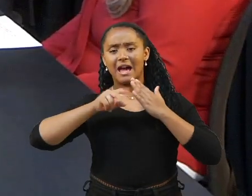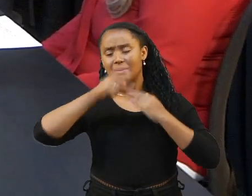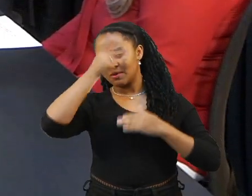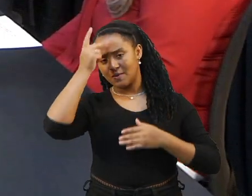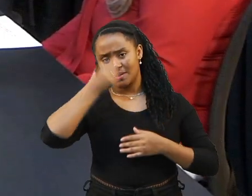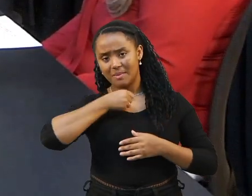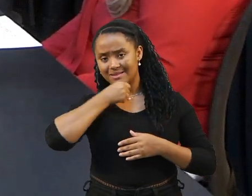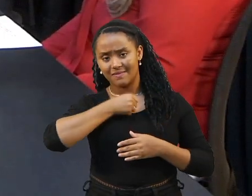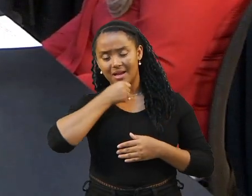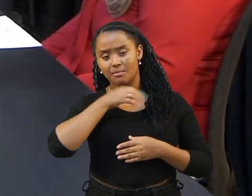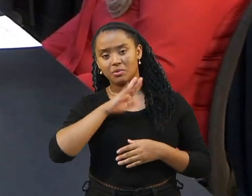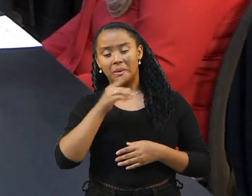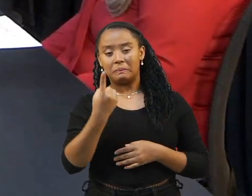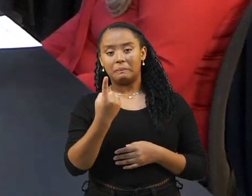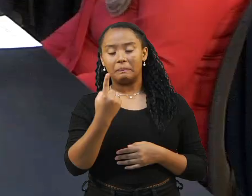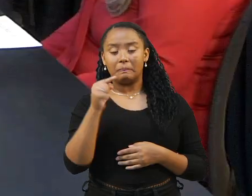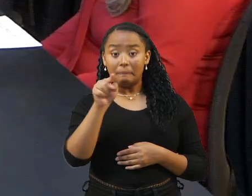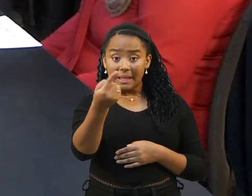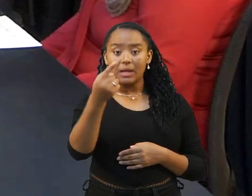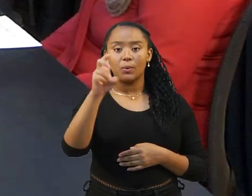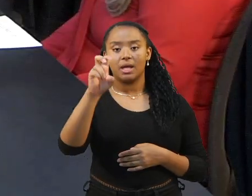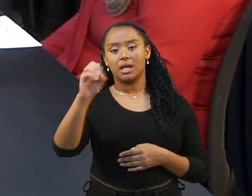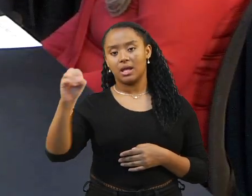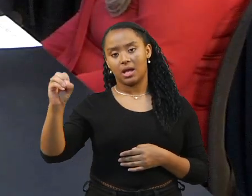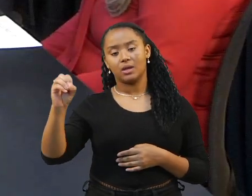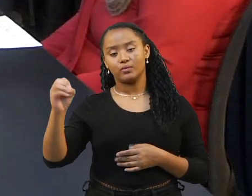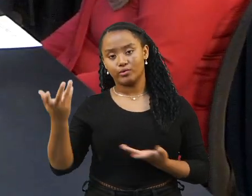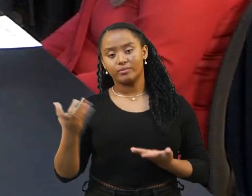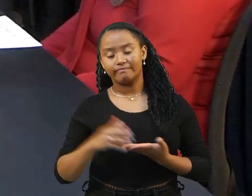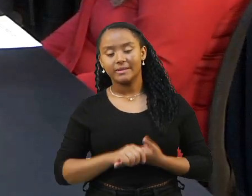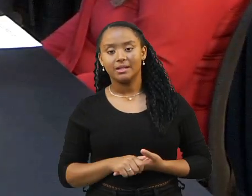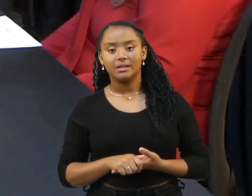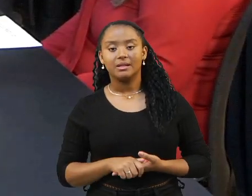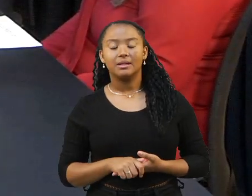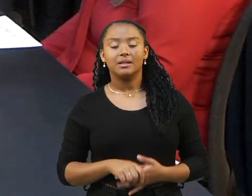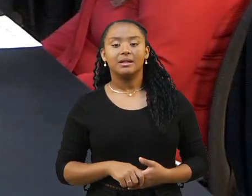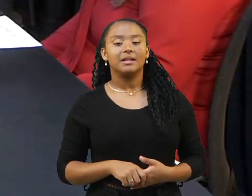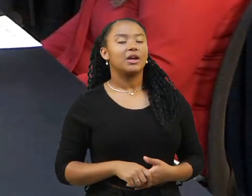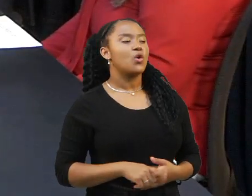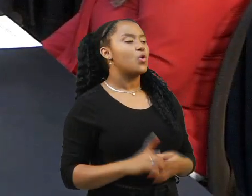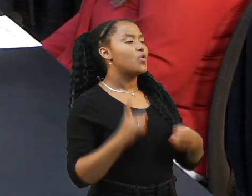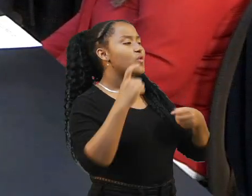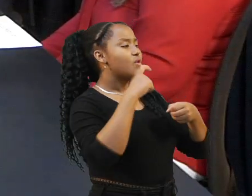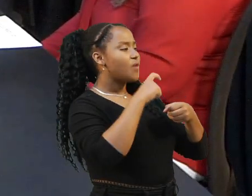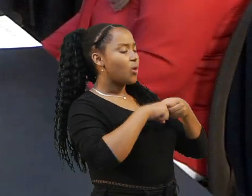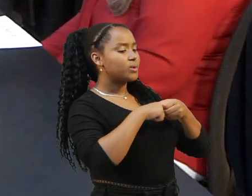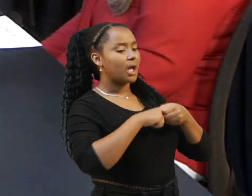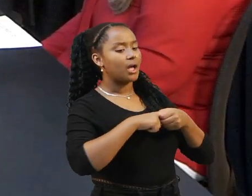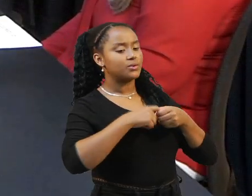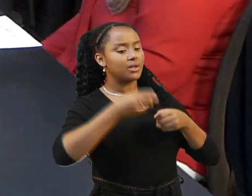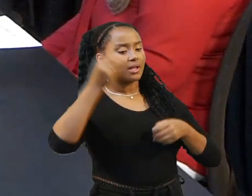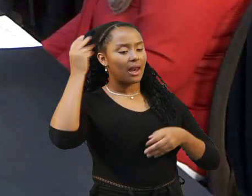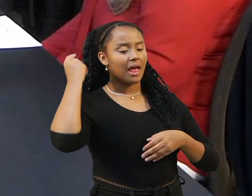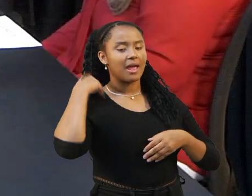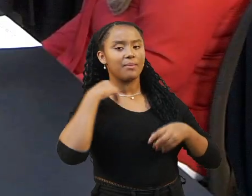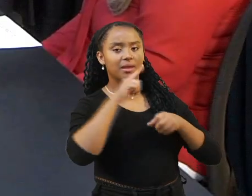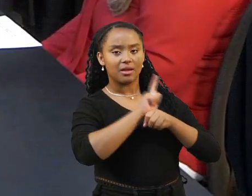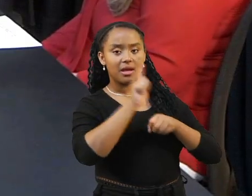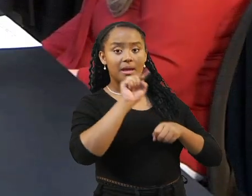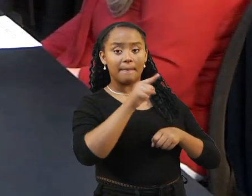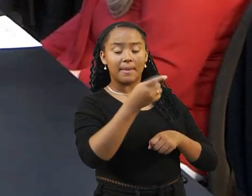de 1.500 idosos, então é Geni do Afride. Professora, voltando então lá na sua época da graduação,